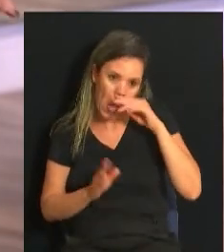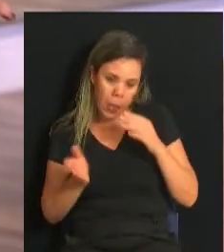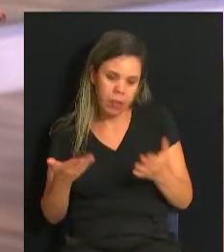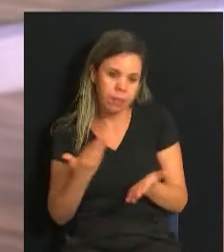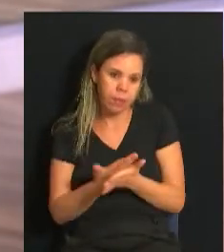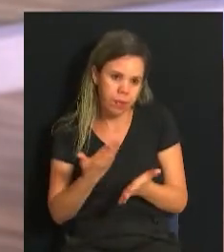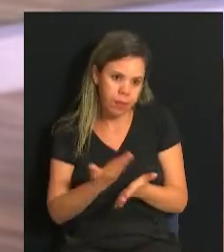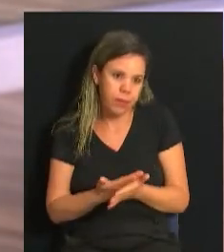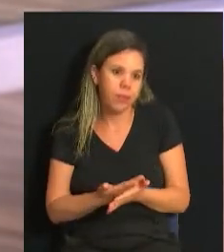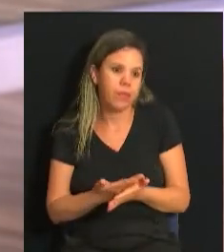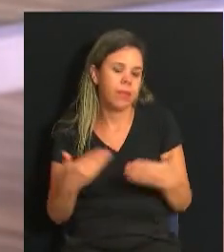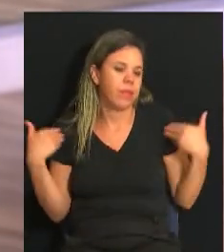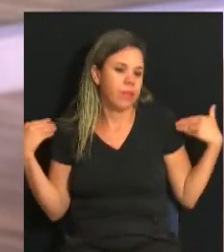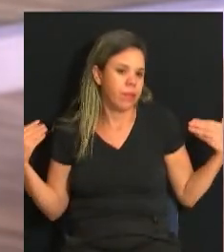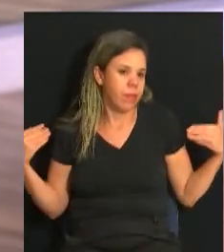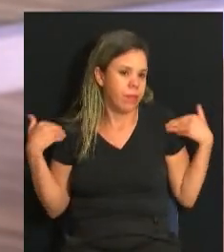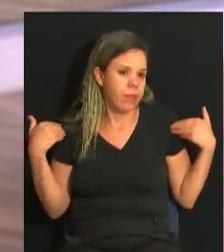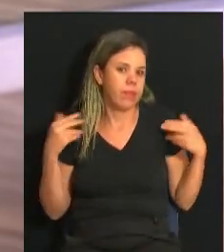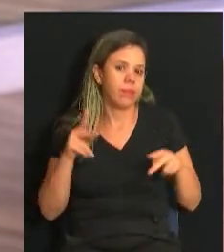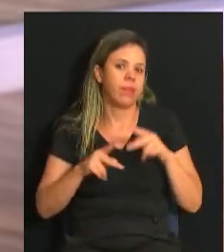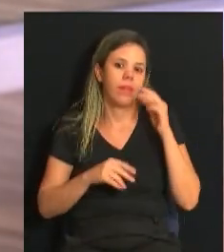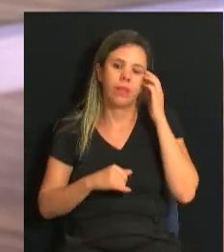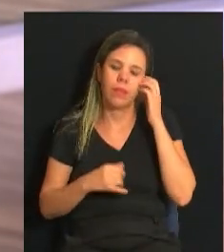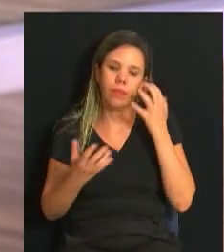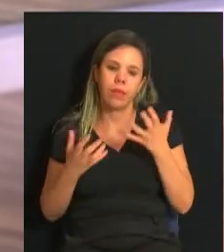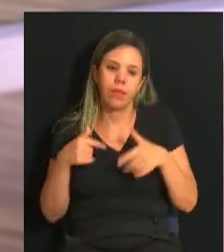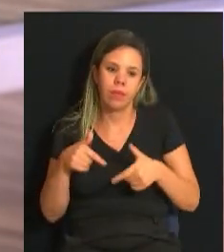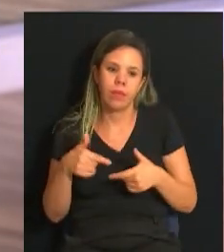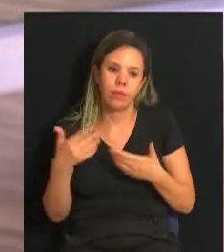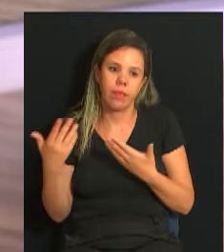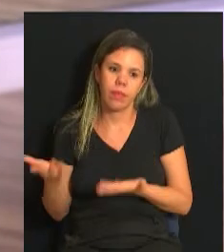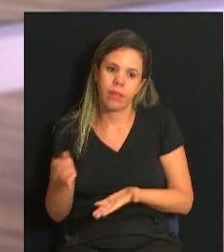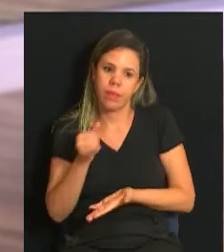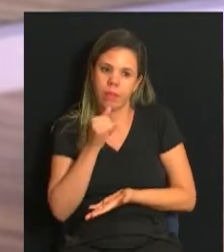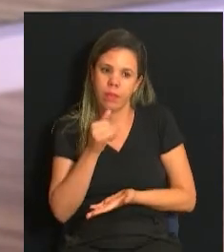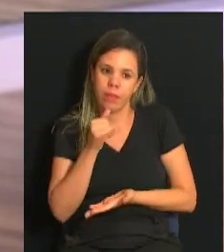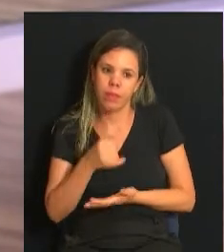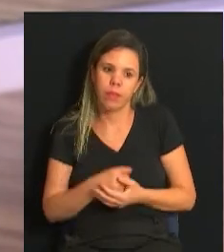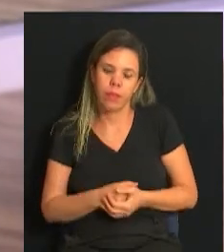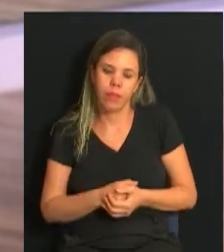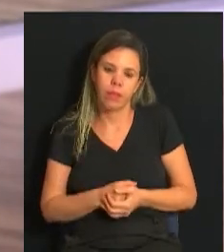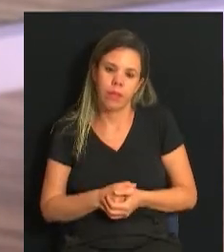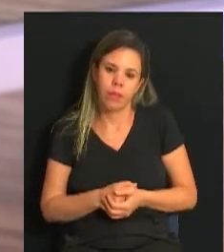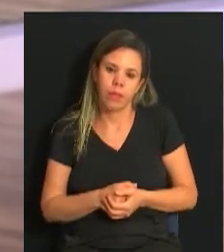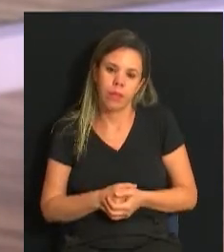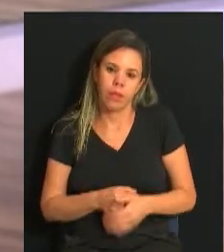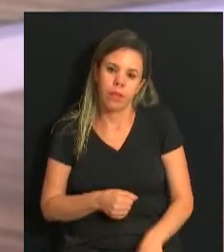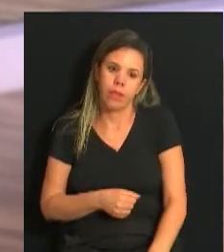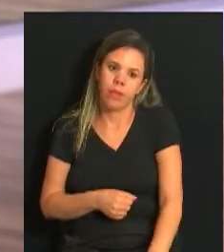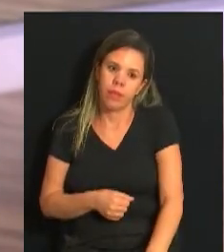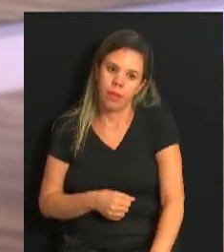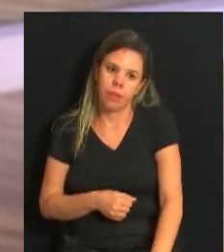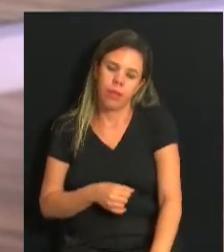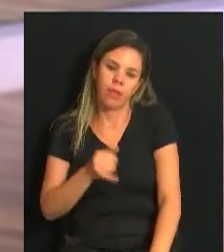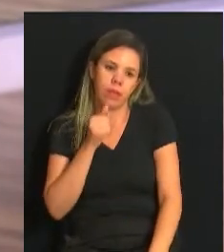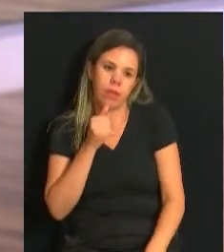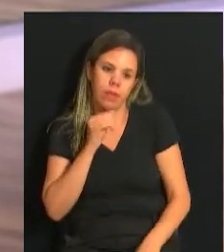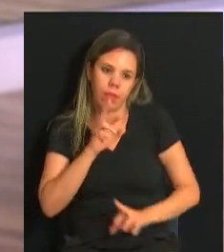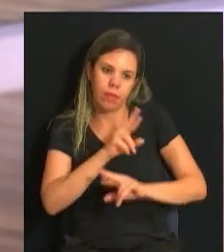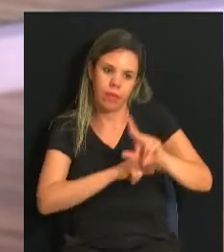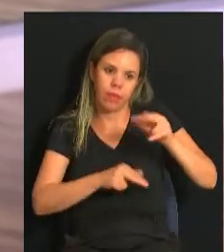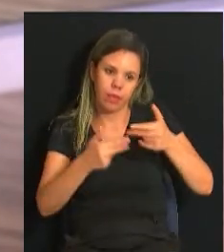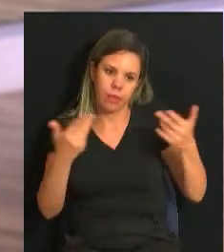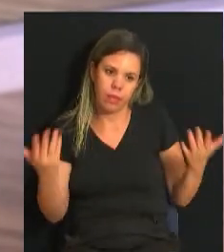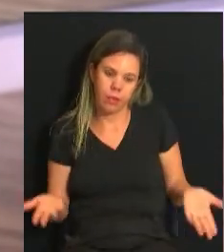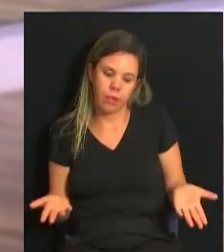Central só para dizer isso eu sou acidente vai querer trabalhar com isso por exemplo né então ao atende Vai ficar